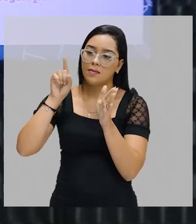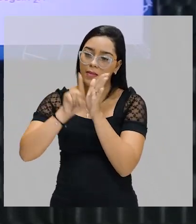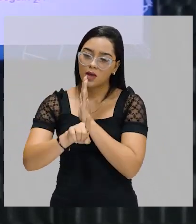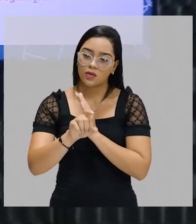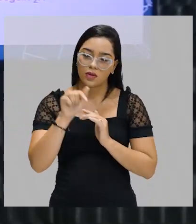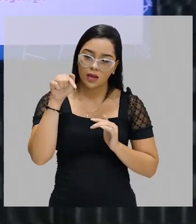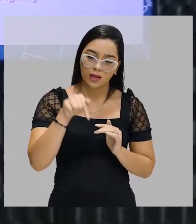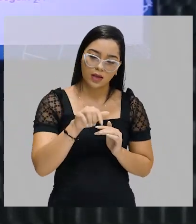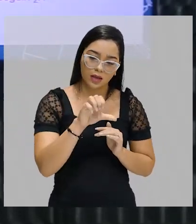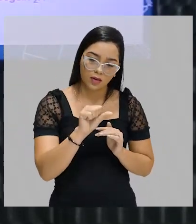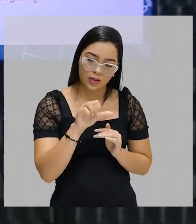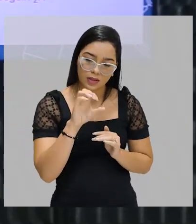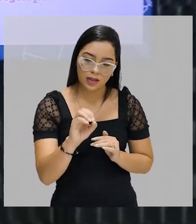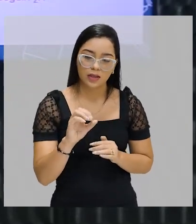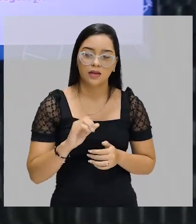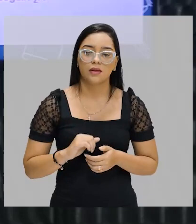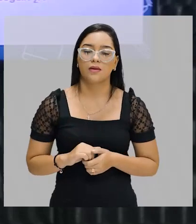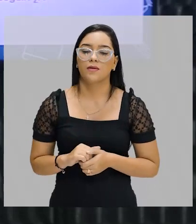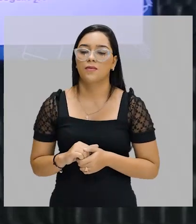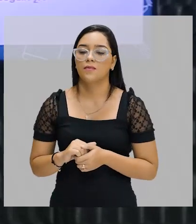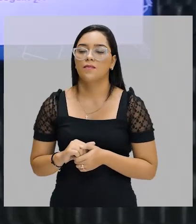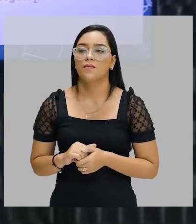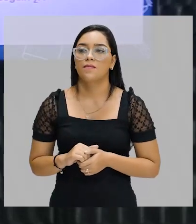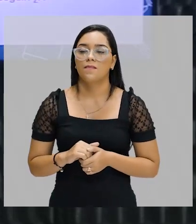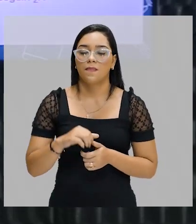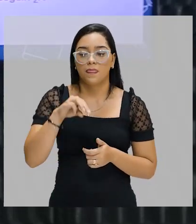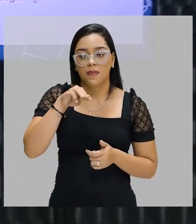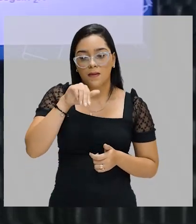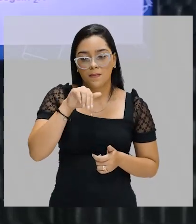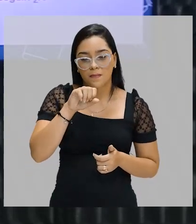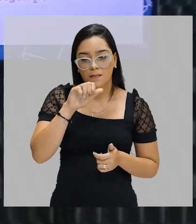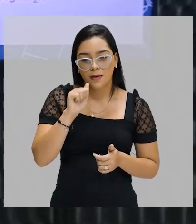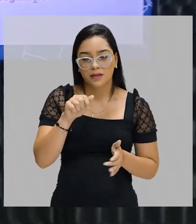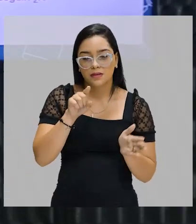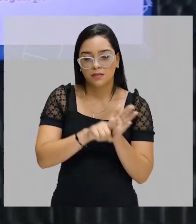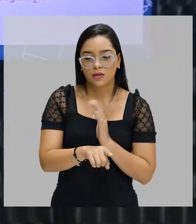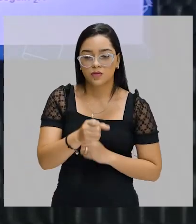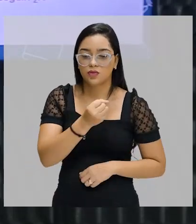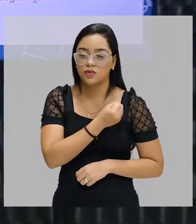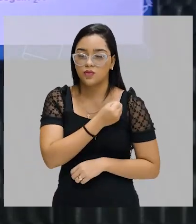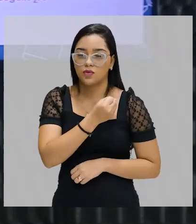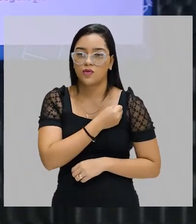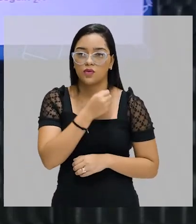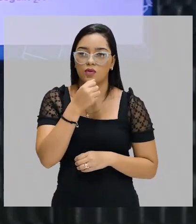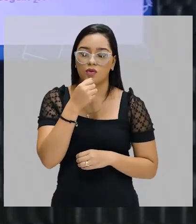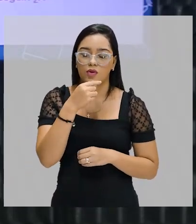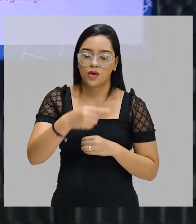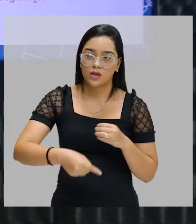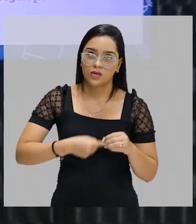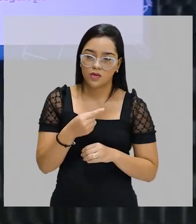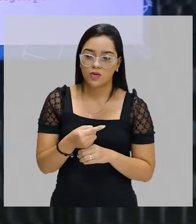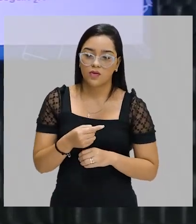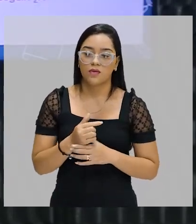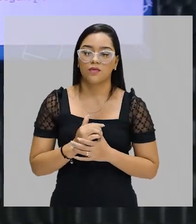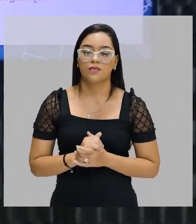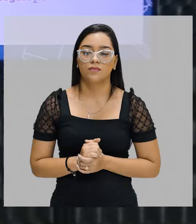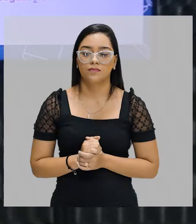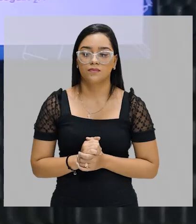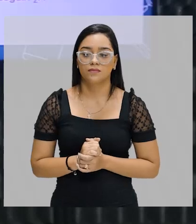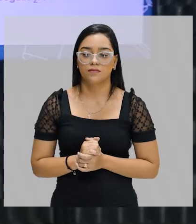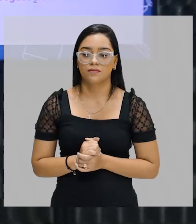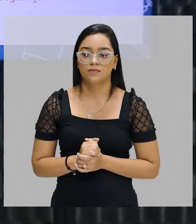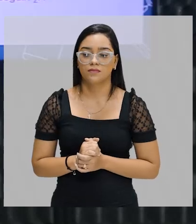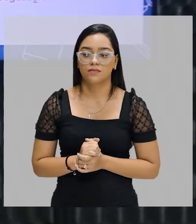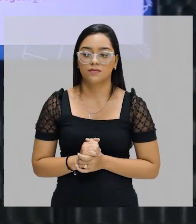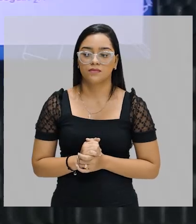o de baixo, que é 80. Né? Massa menos número atômico. 200 menos 80 vai ser igual